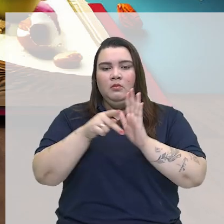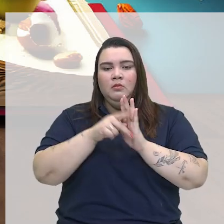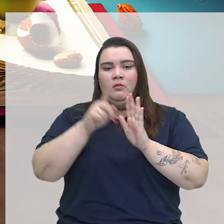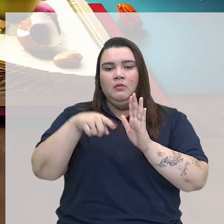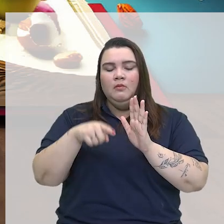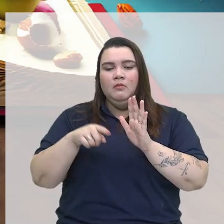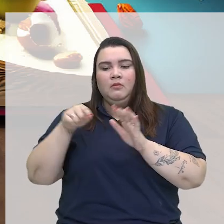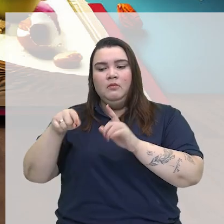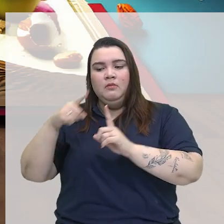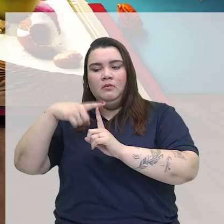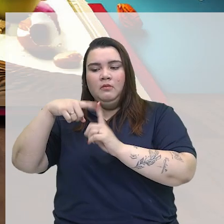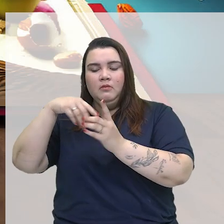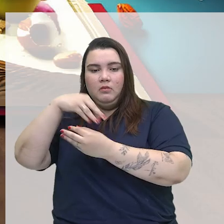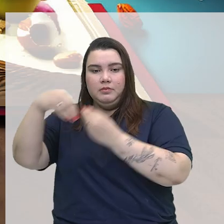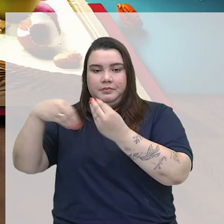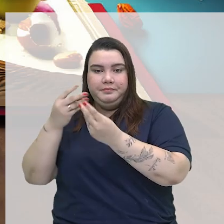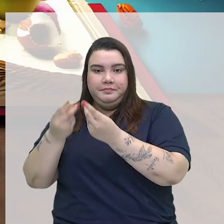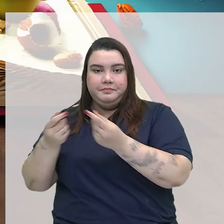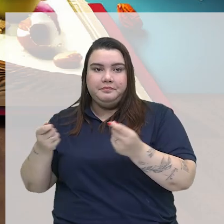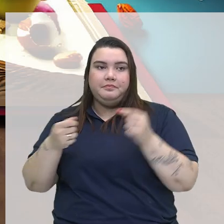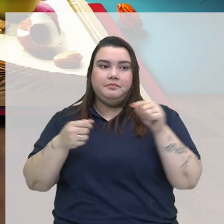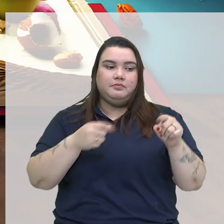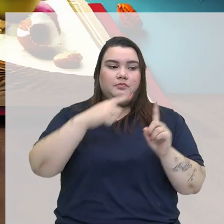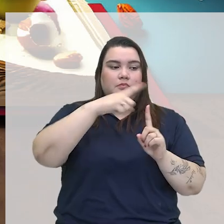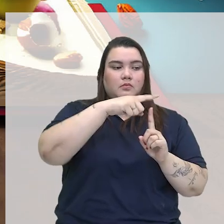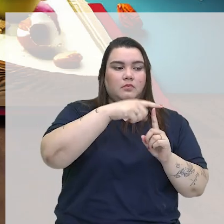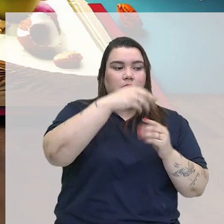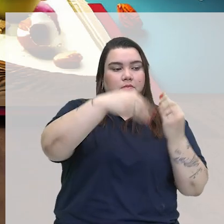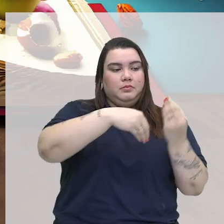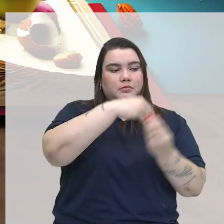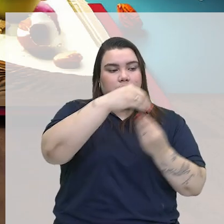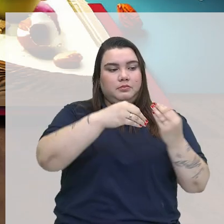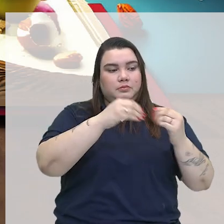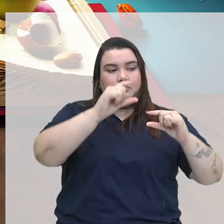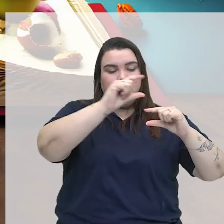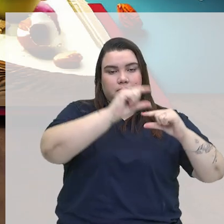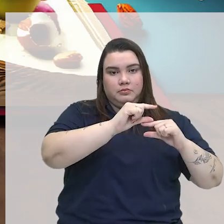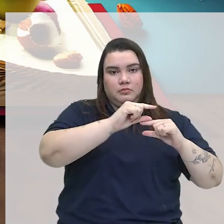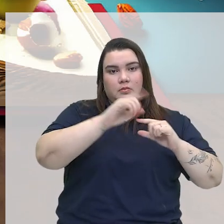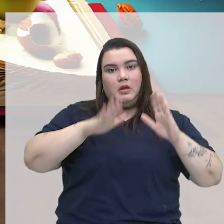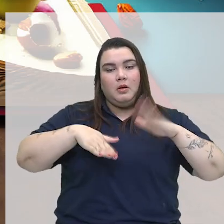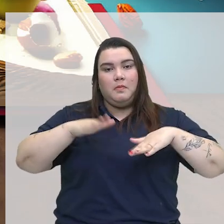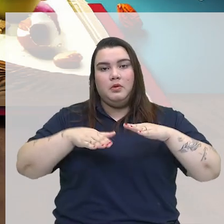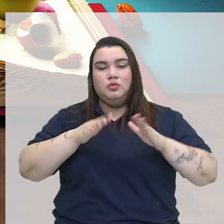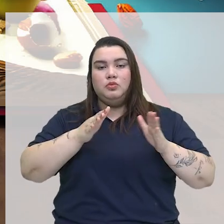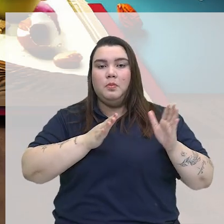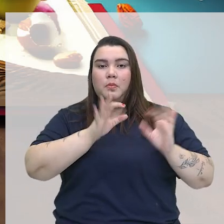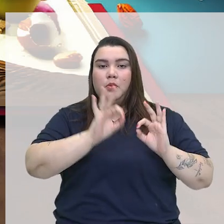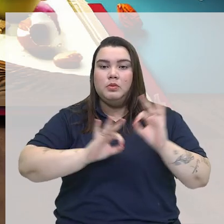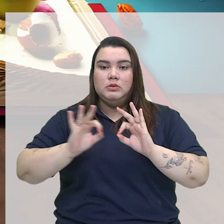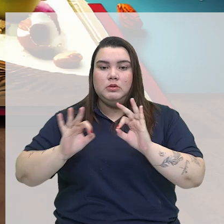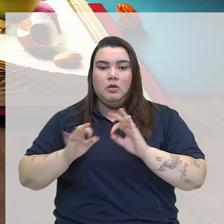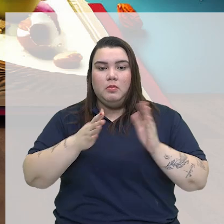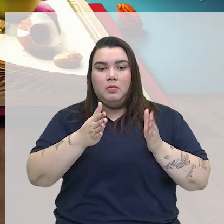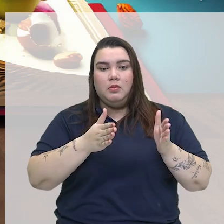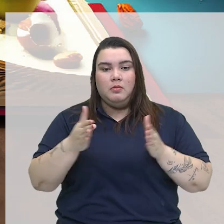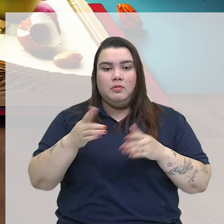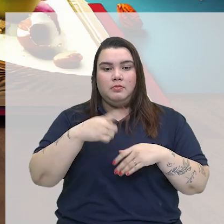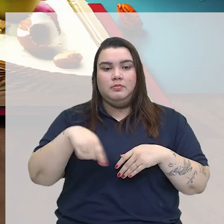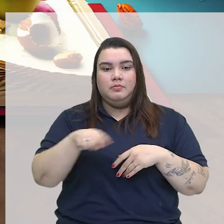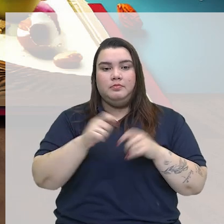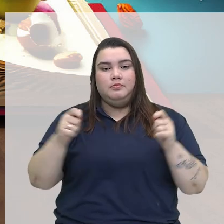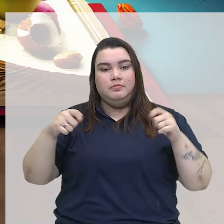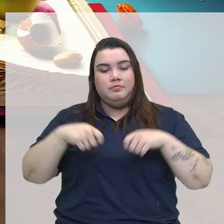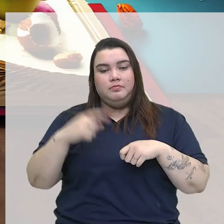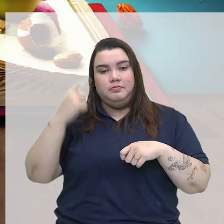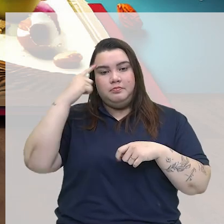é homogênea e a outra parte é heterogênea. Isso vai depender da fase do processo, tá bom? Para que vocês tenham